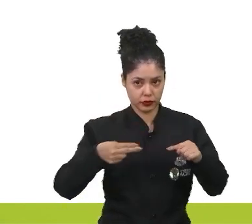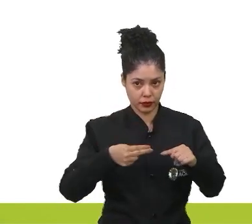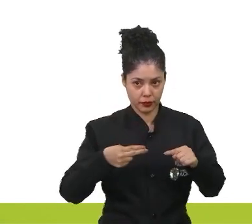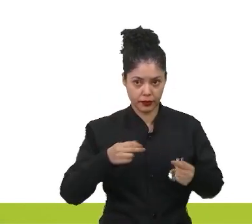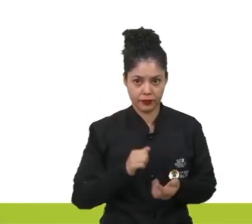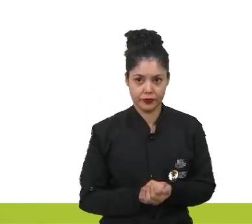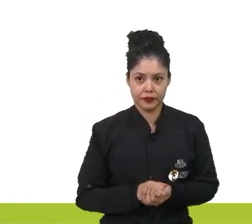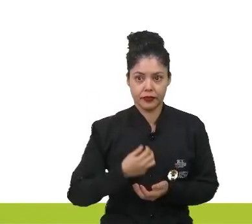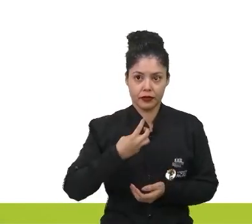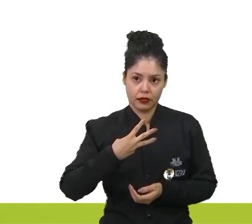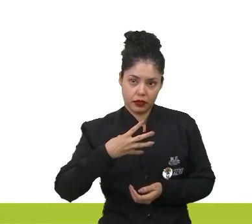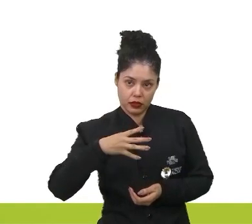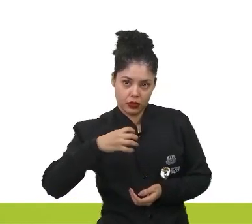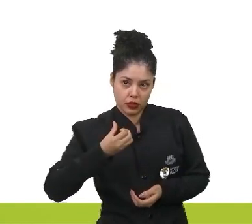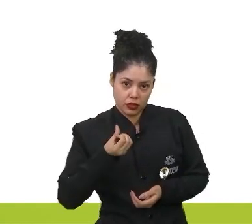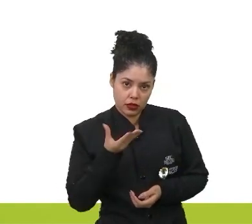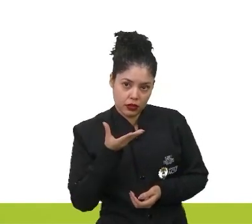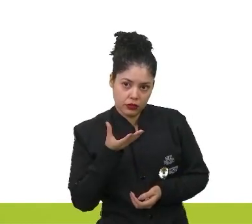a